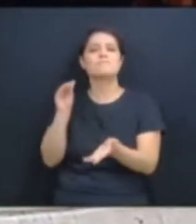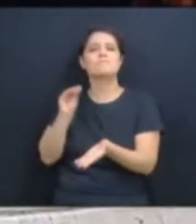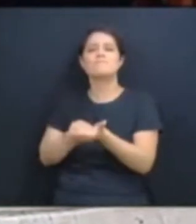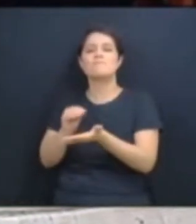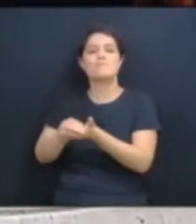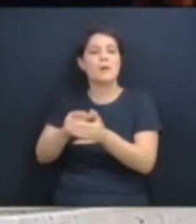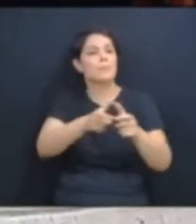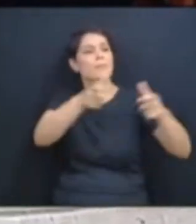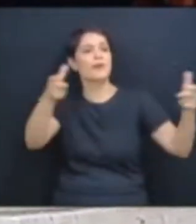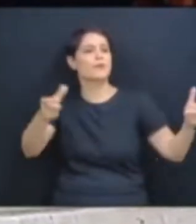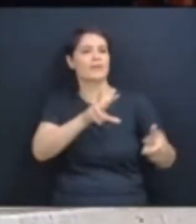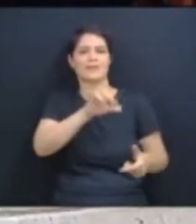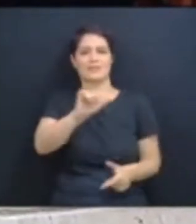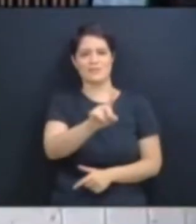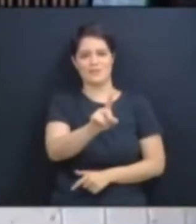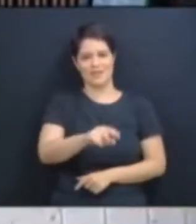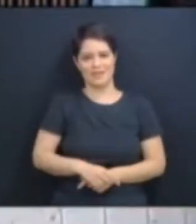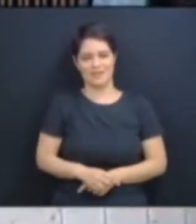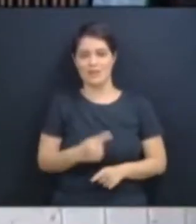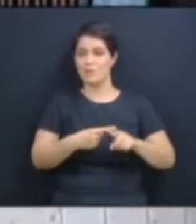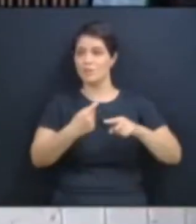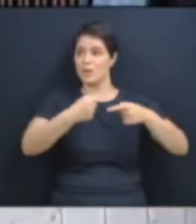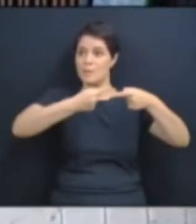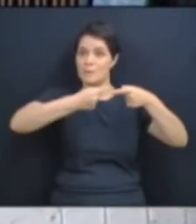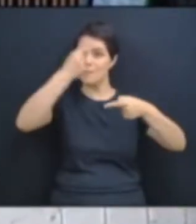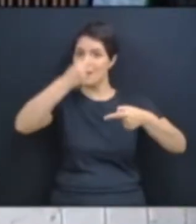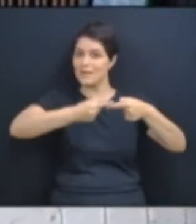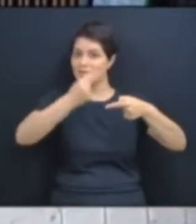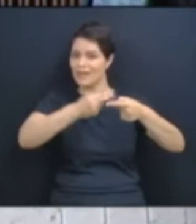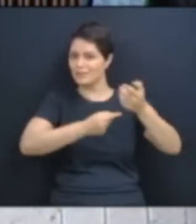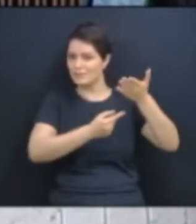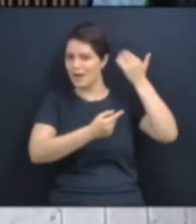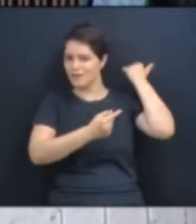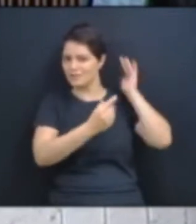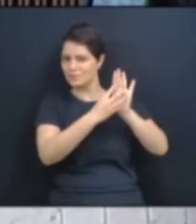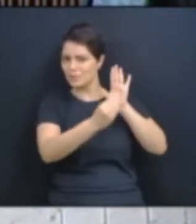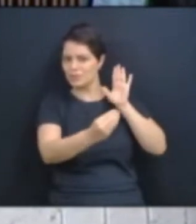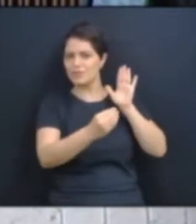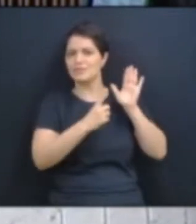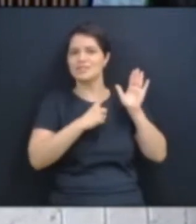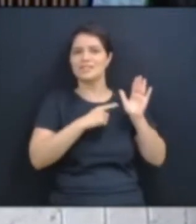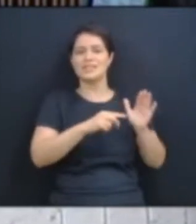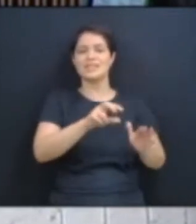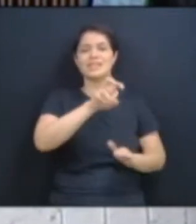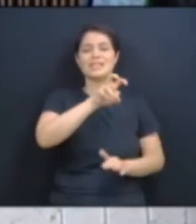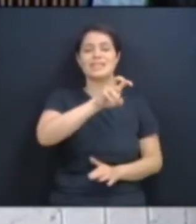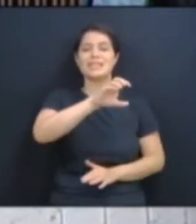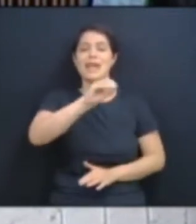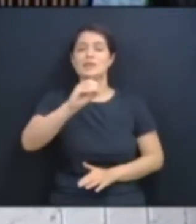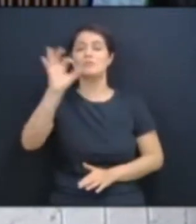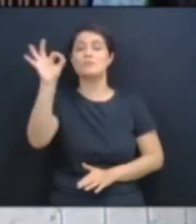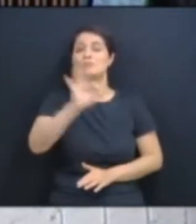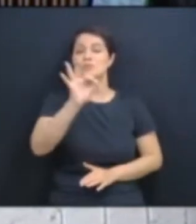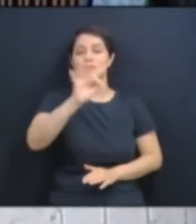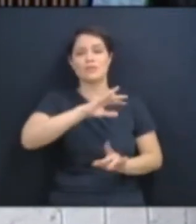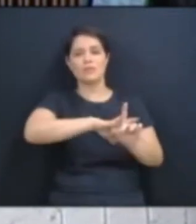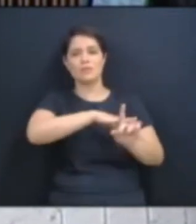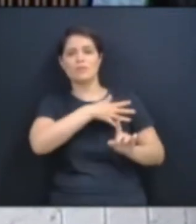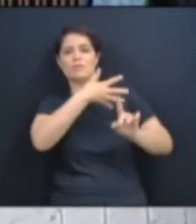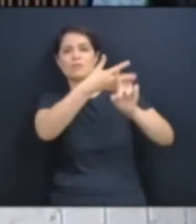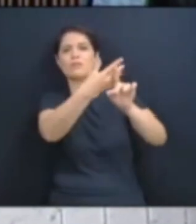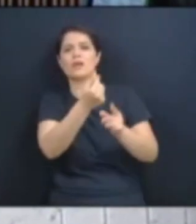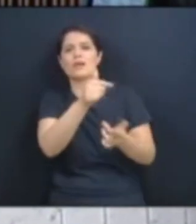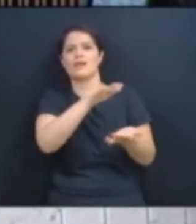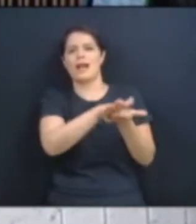tinha 500% de sobreposição de preço. Era o pedágio caro mais caro do Brasil. Então, comparar